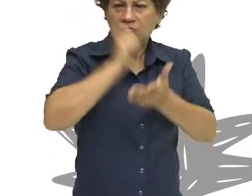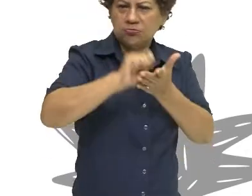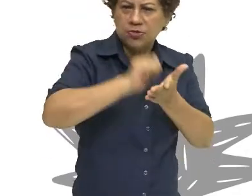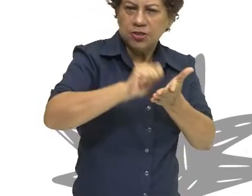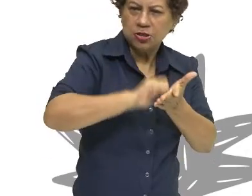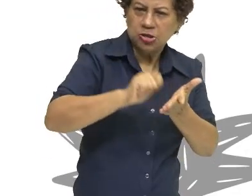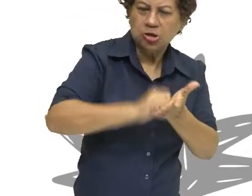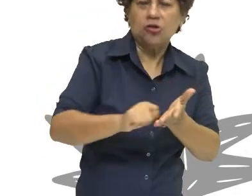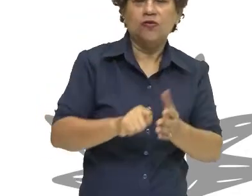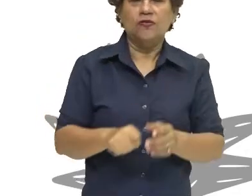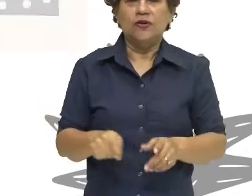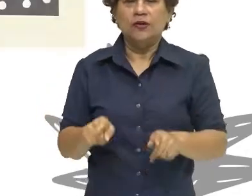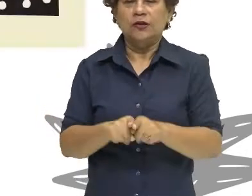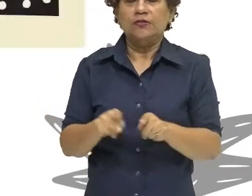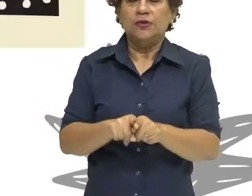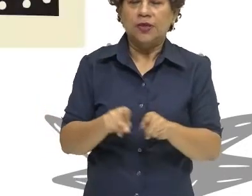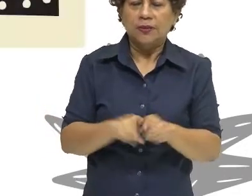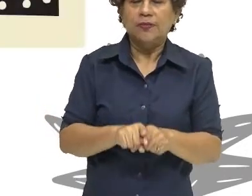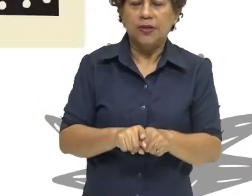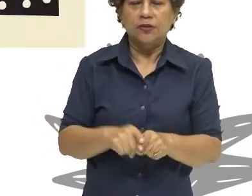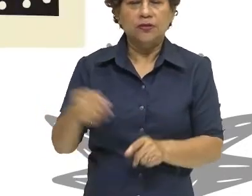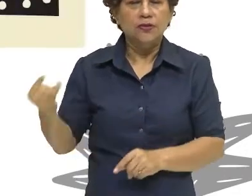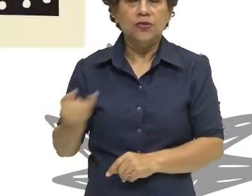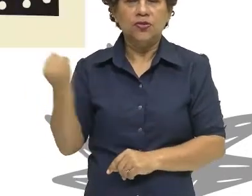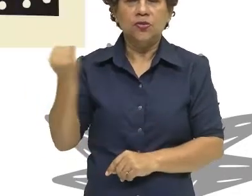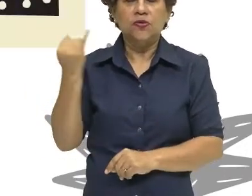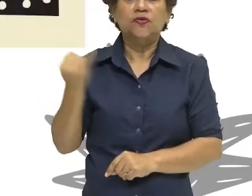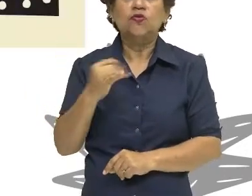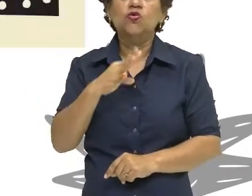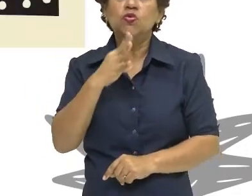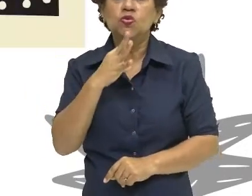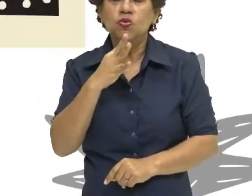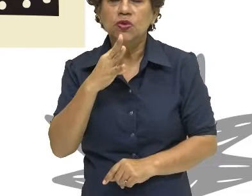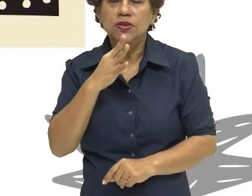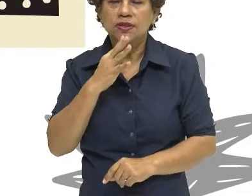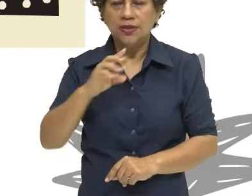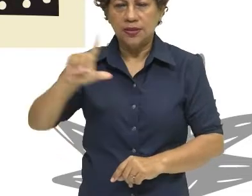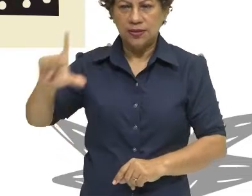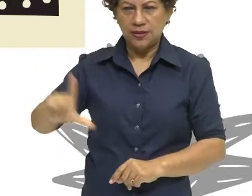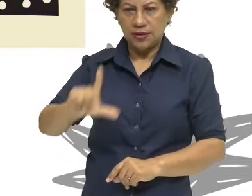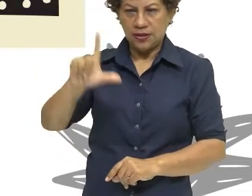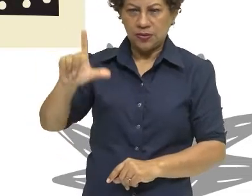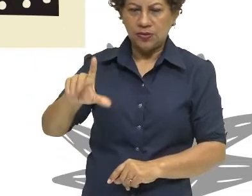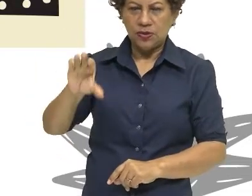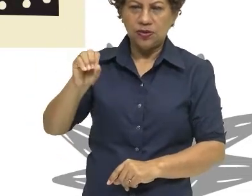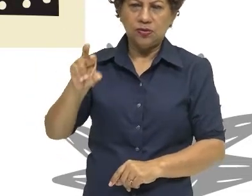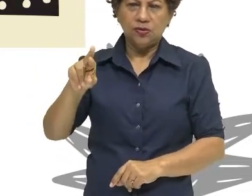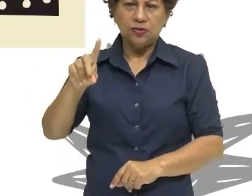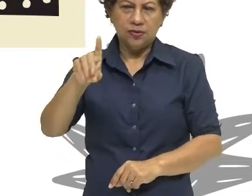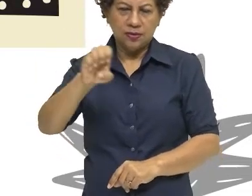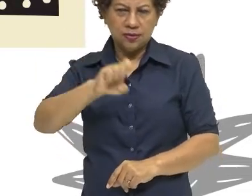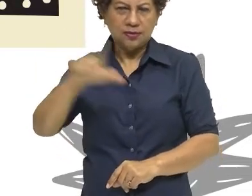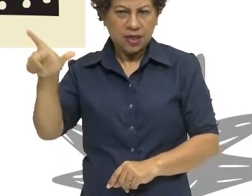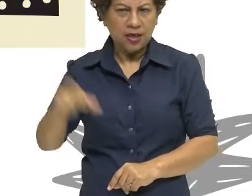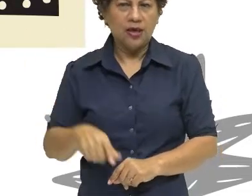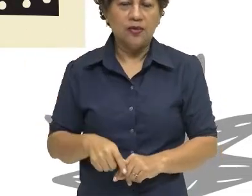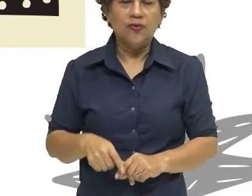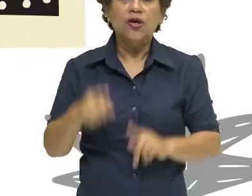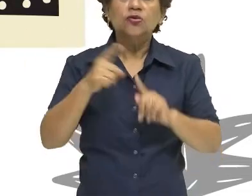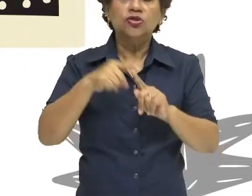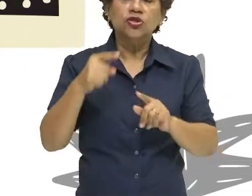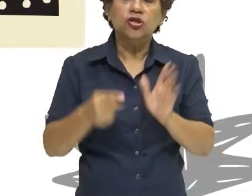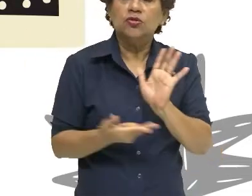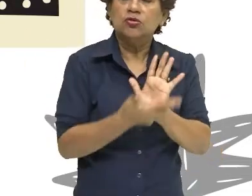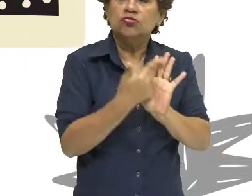assim dizer. Um outro aspecto muito importante relacionado à literatura de cordel é a questão da xilogravura. Isso mesmo,